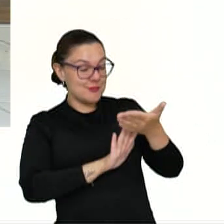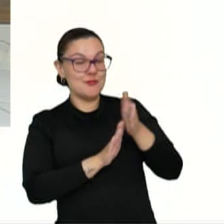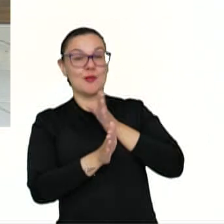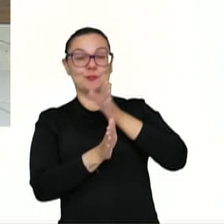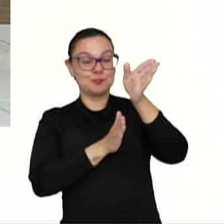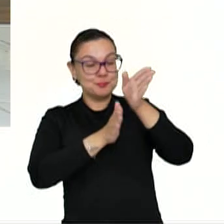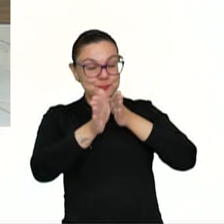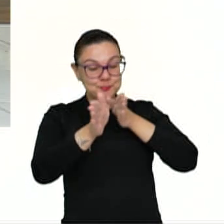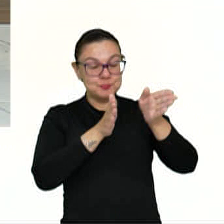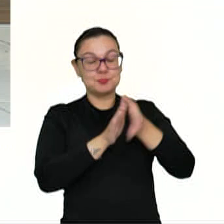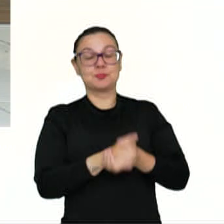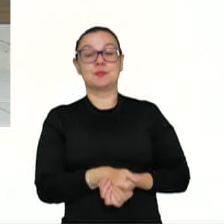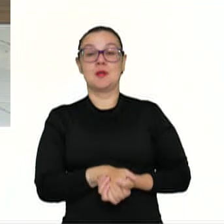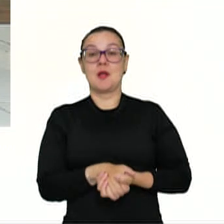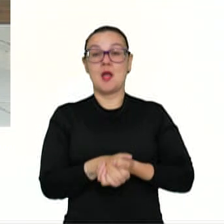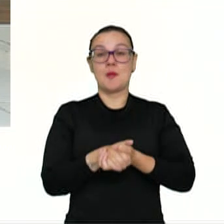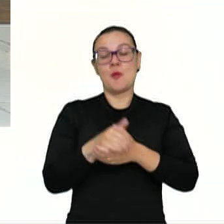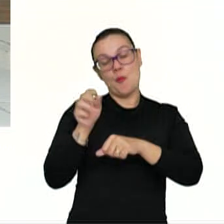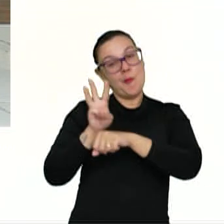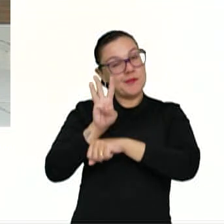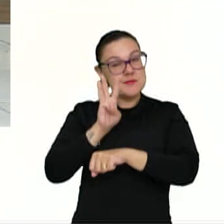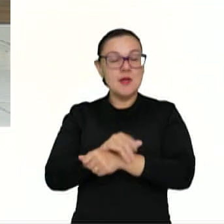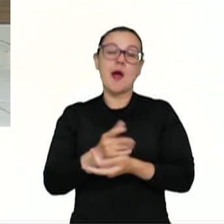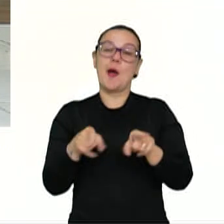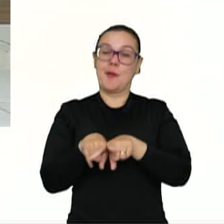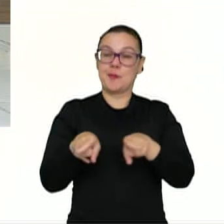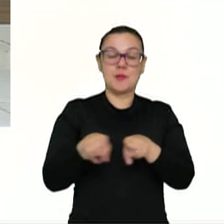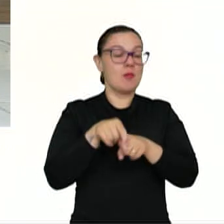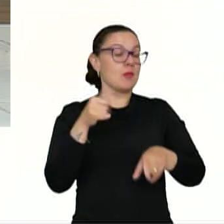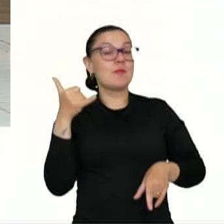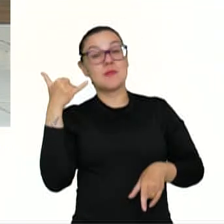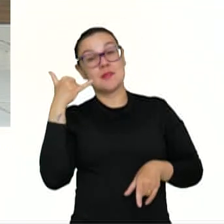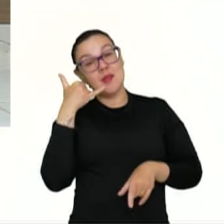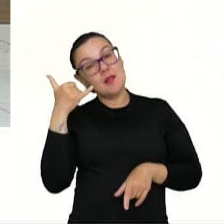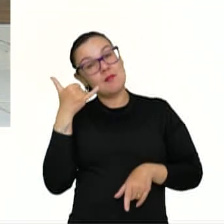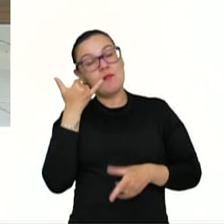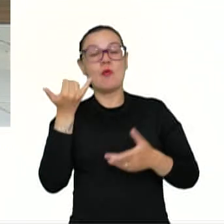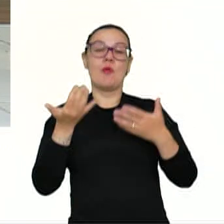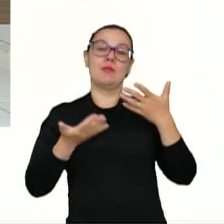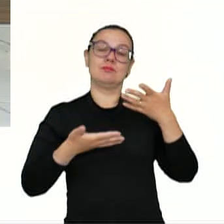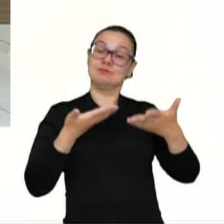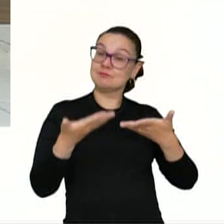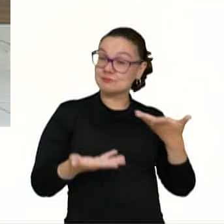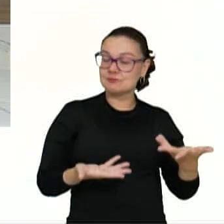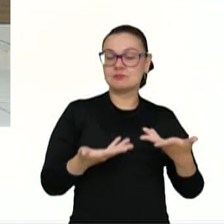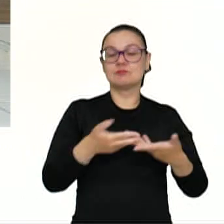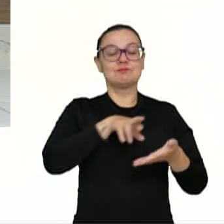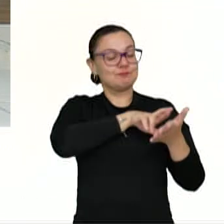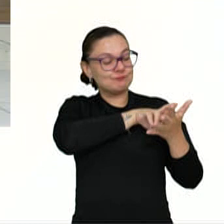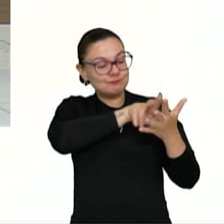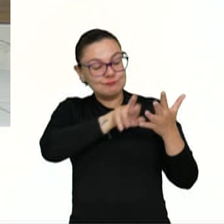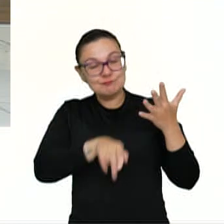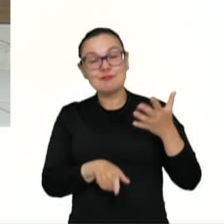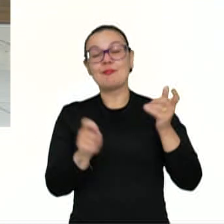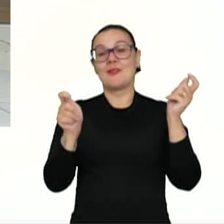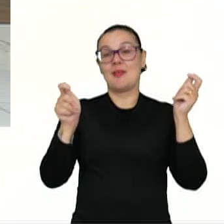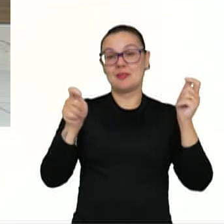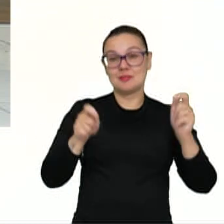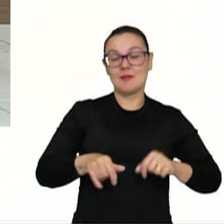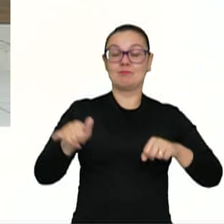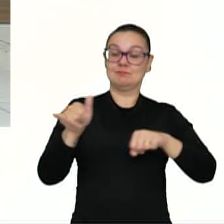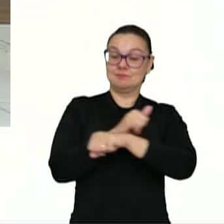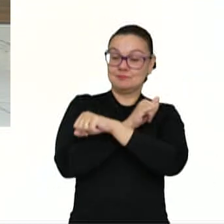de maneira remota através de WhatsApp, de telefone, ligações. Então, de diversas maneiras, eles levam